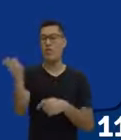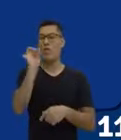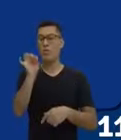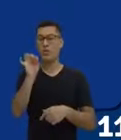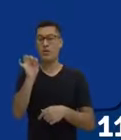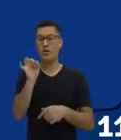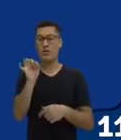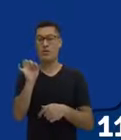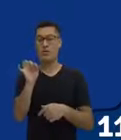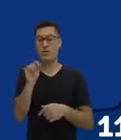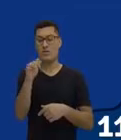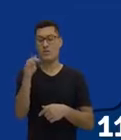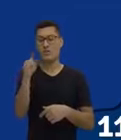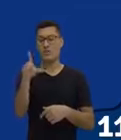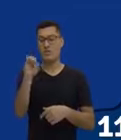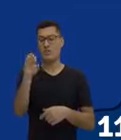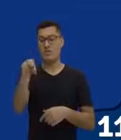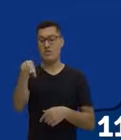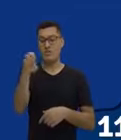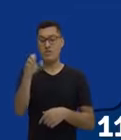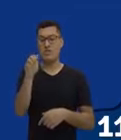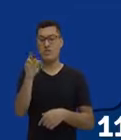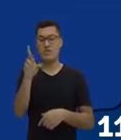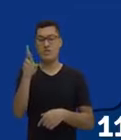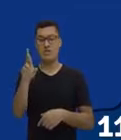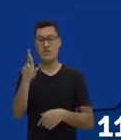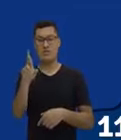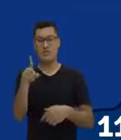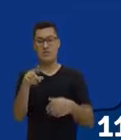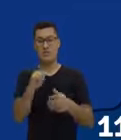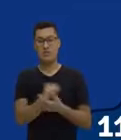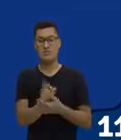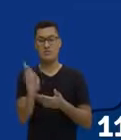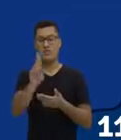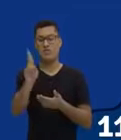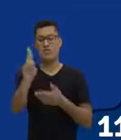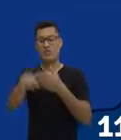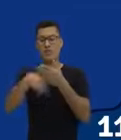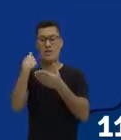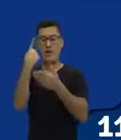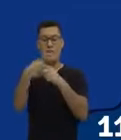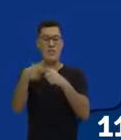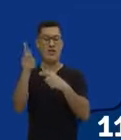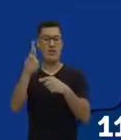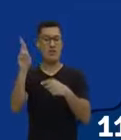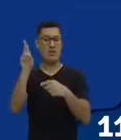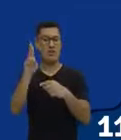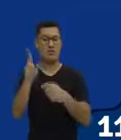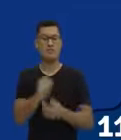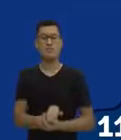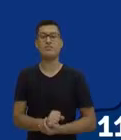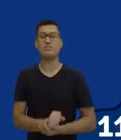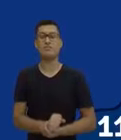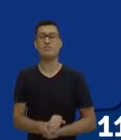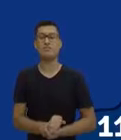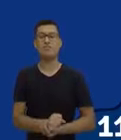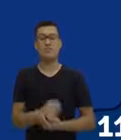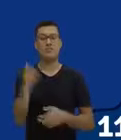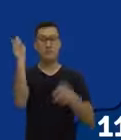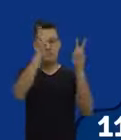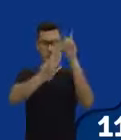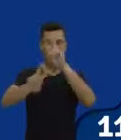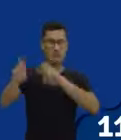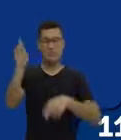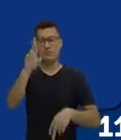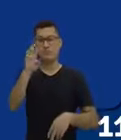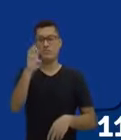linear? É uma função que também vai dos reais nos reais, tá? Ou seja, o nosso domínio é real, a nossa imagem é real,